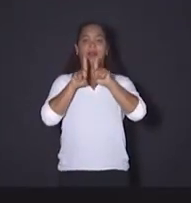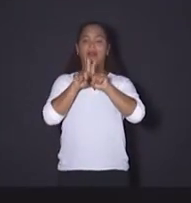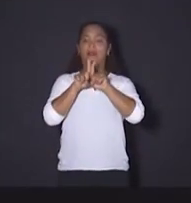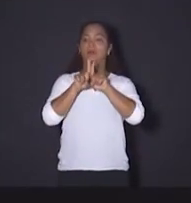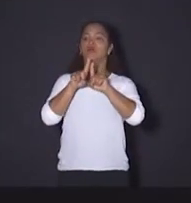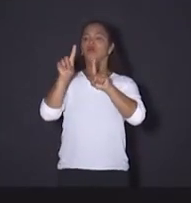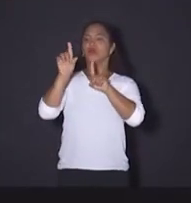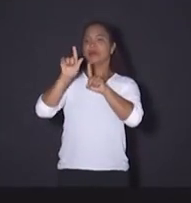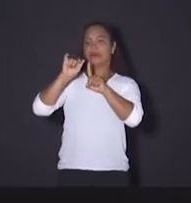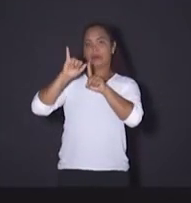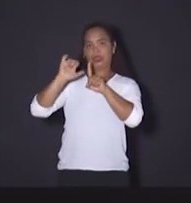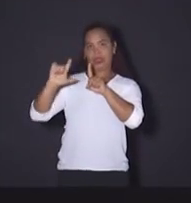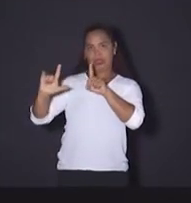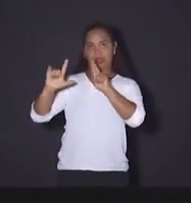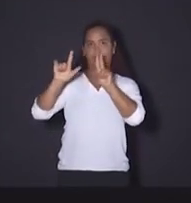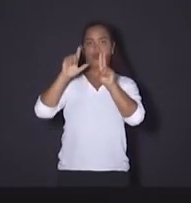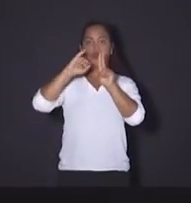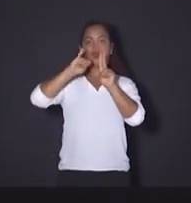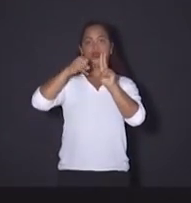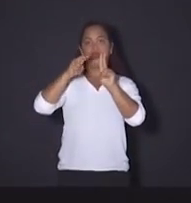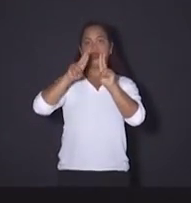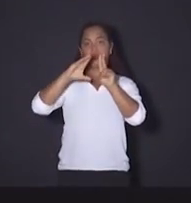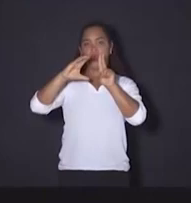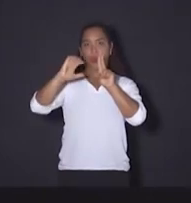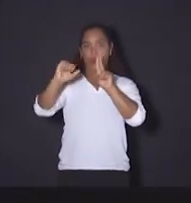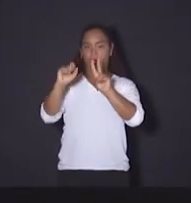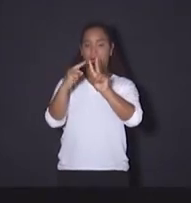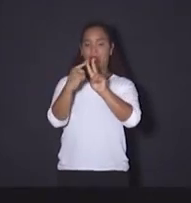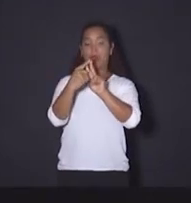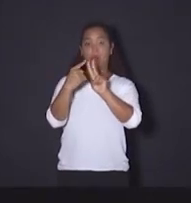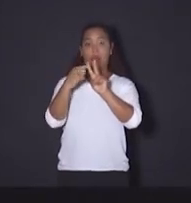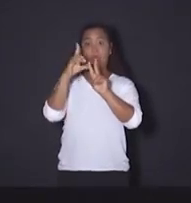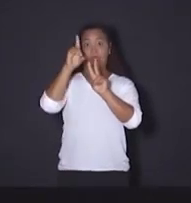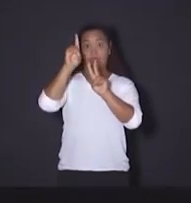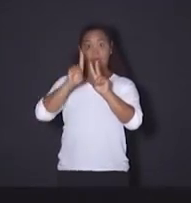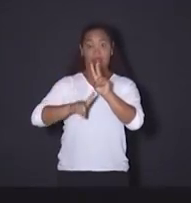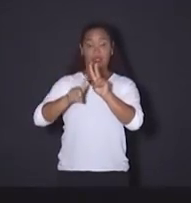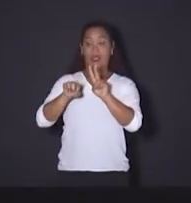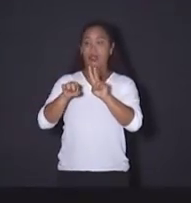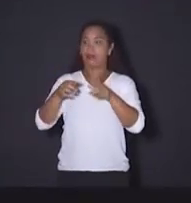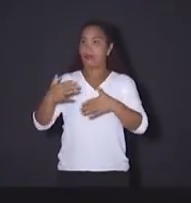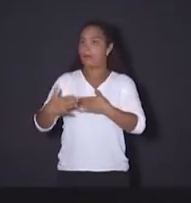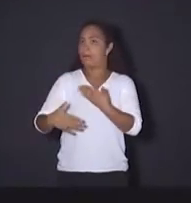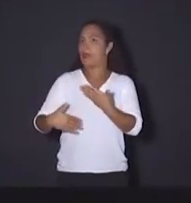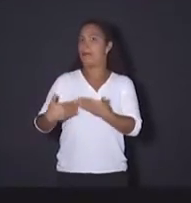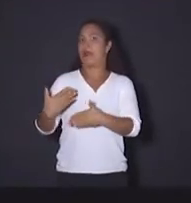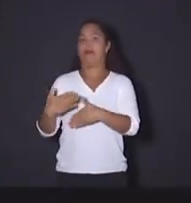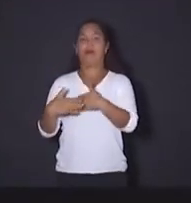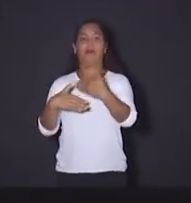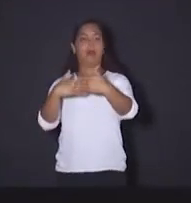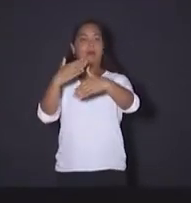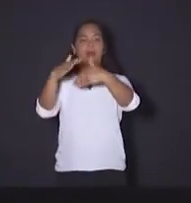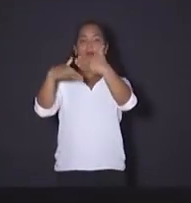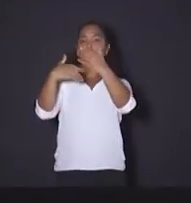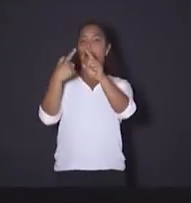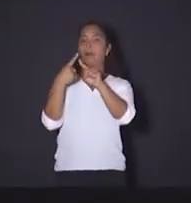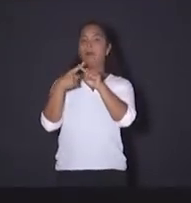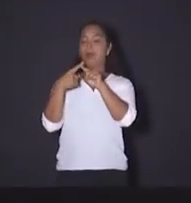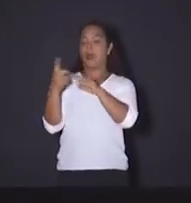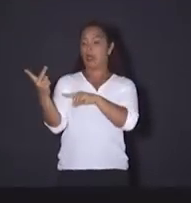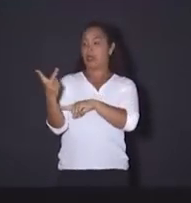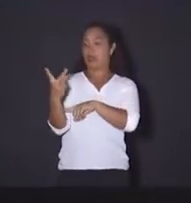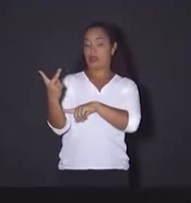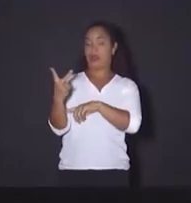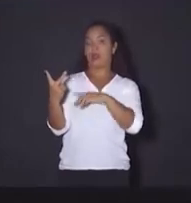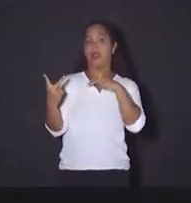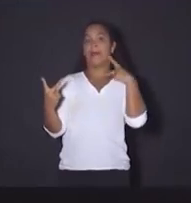Juca, houve grandes conquistas. As políticas públicas implementadas que transformou